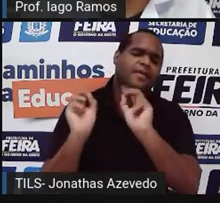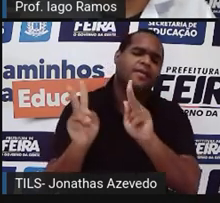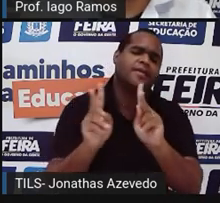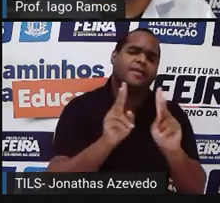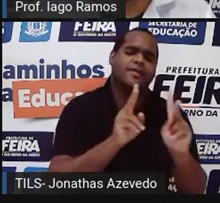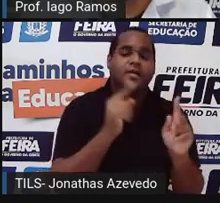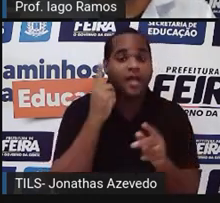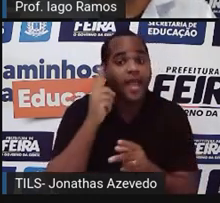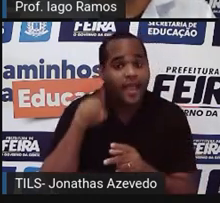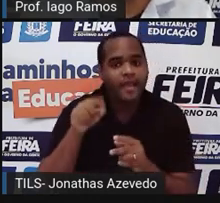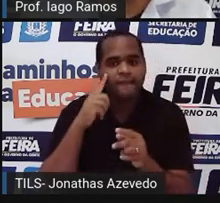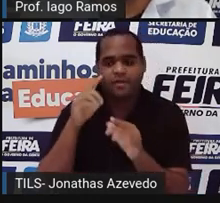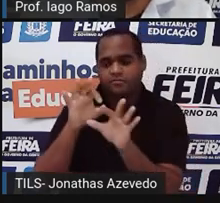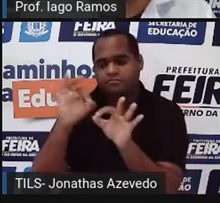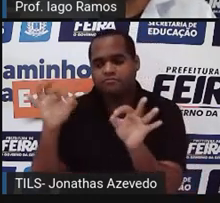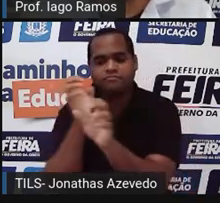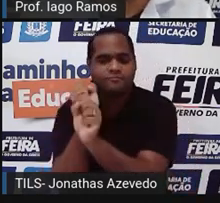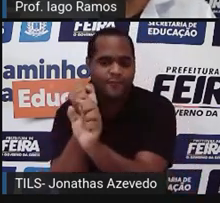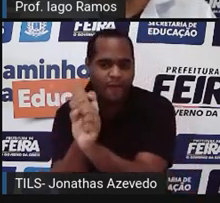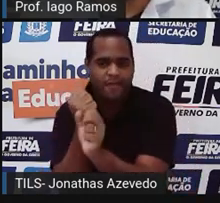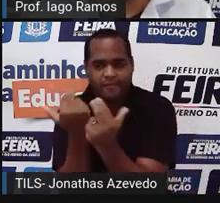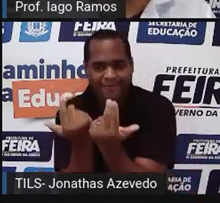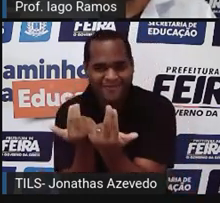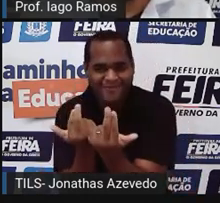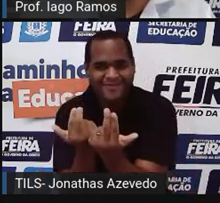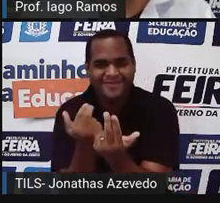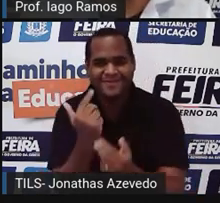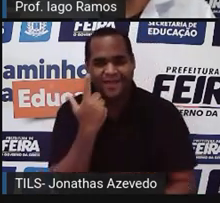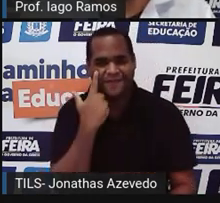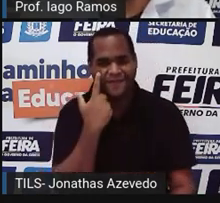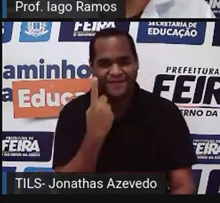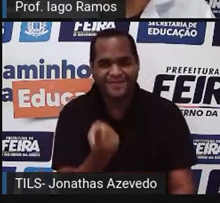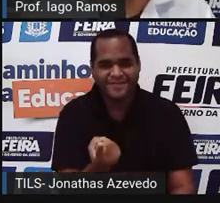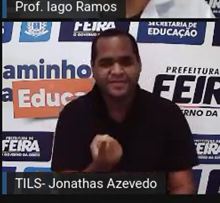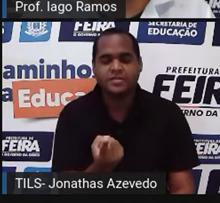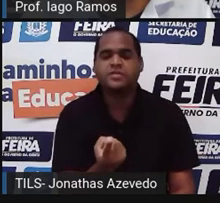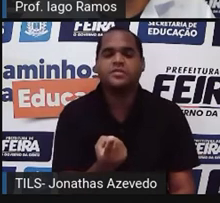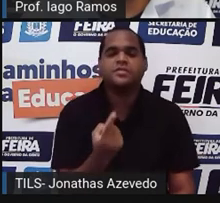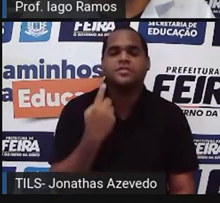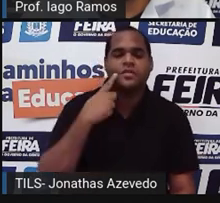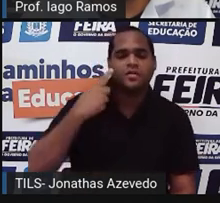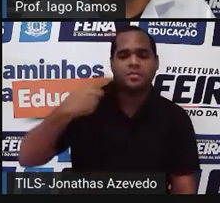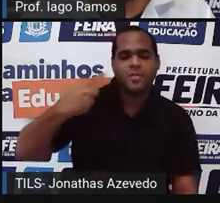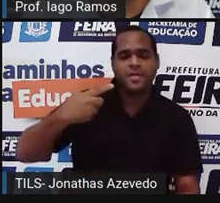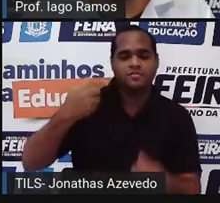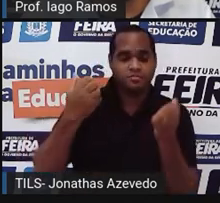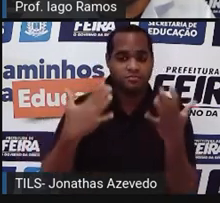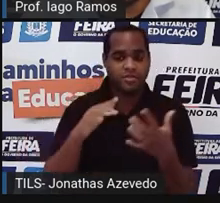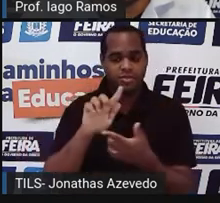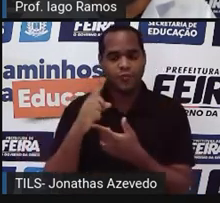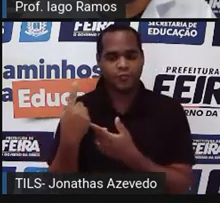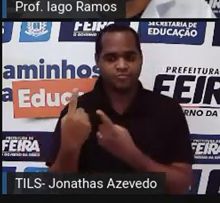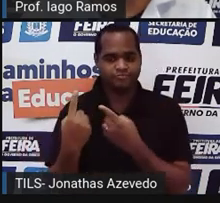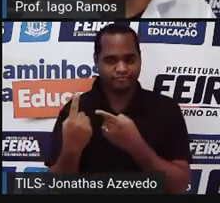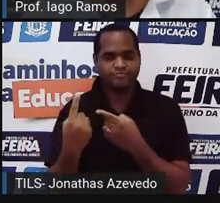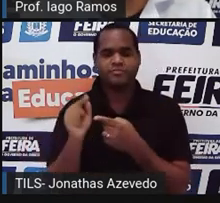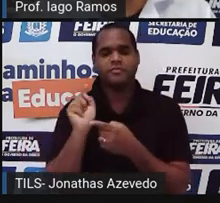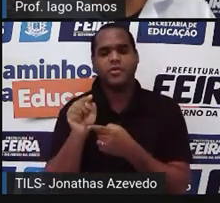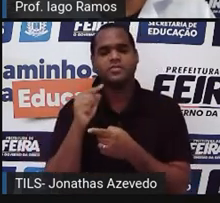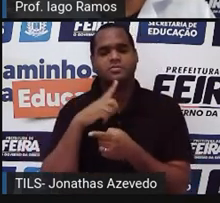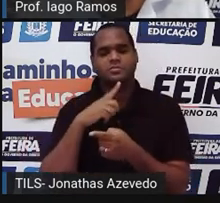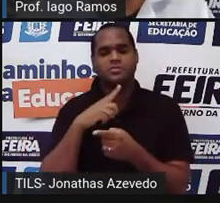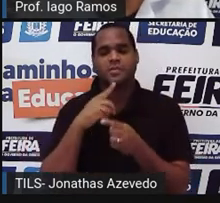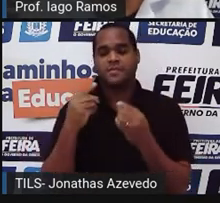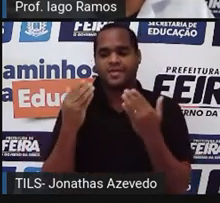ó. Tá vendo? Olha só, se eu pegar ali na primeira figura o ponto G1, quem